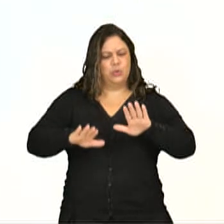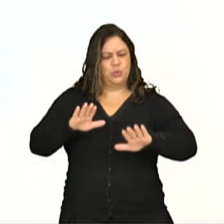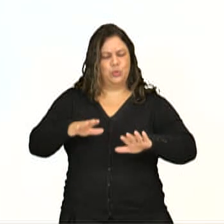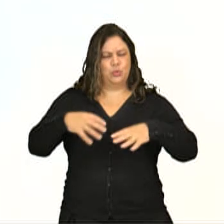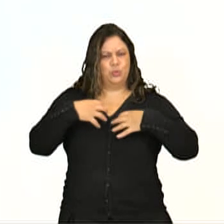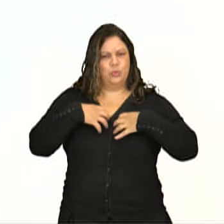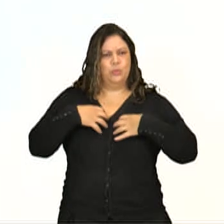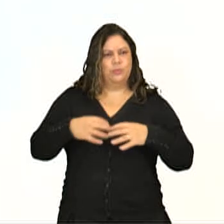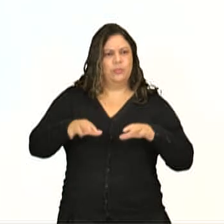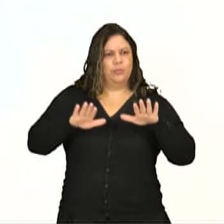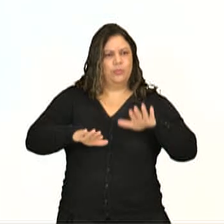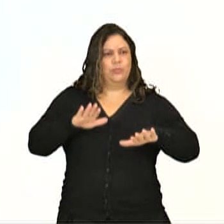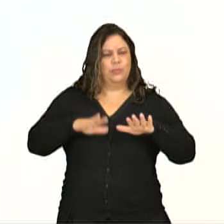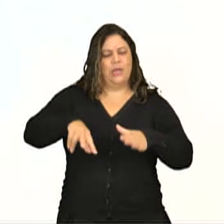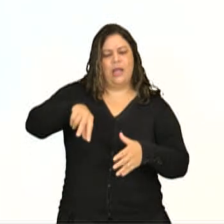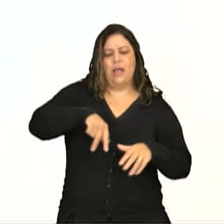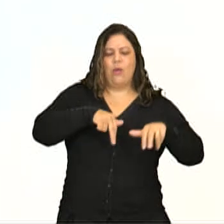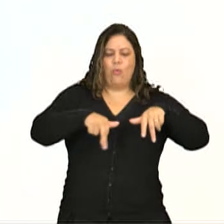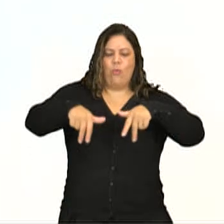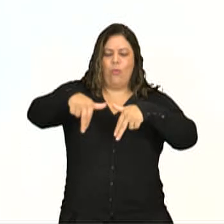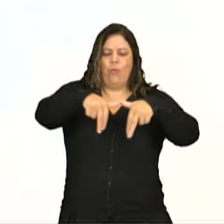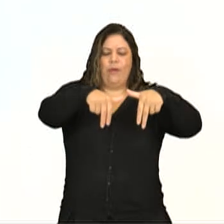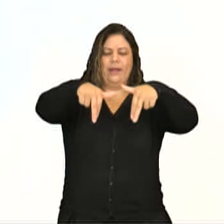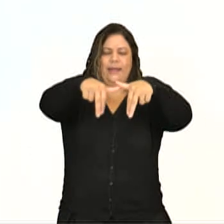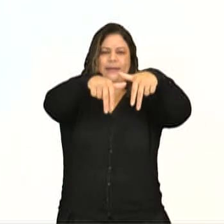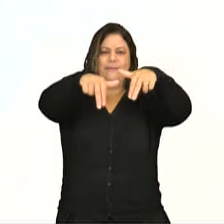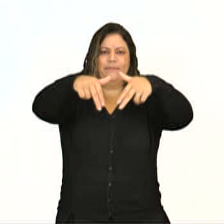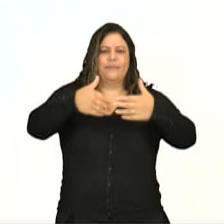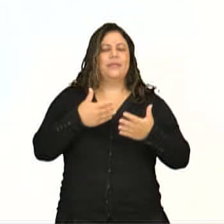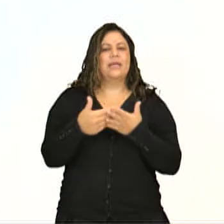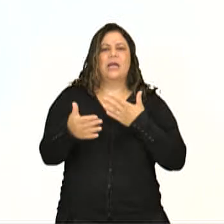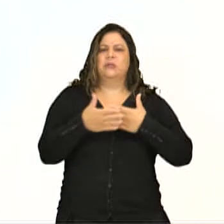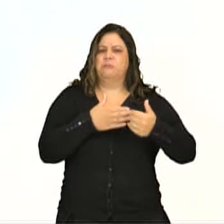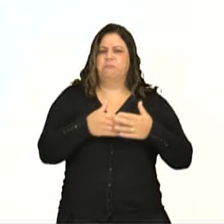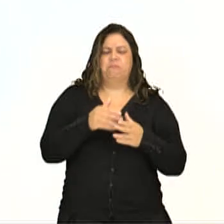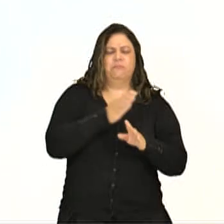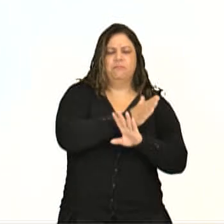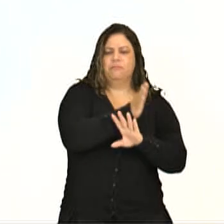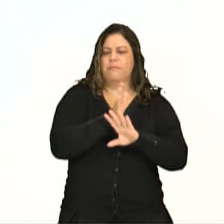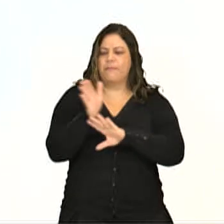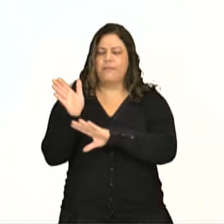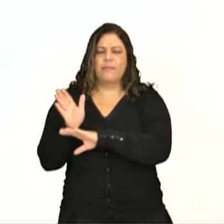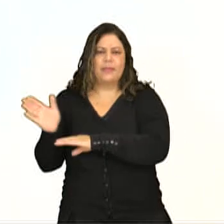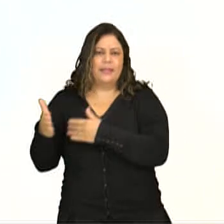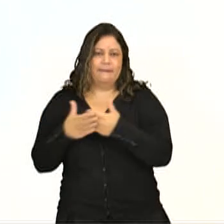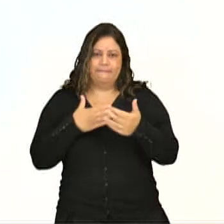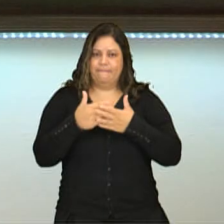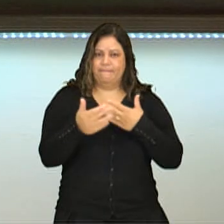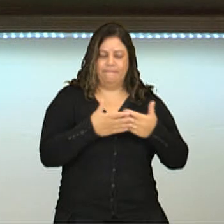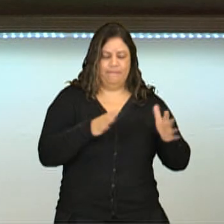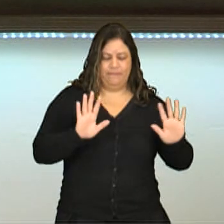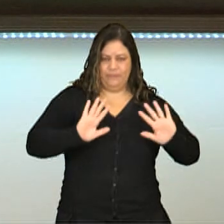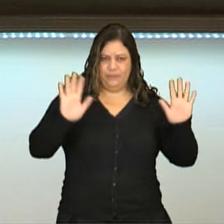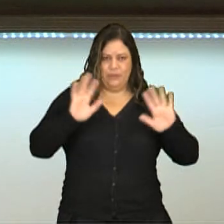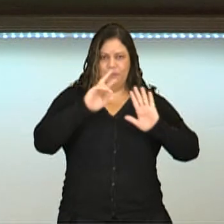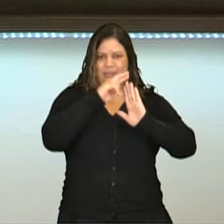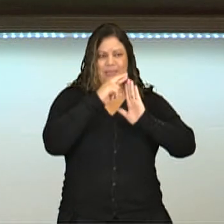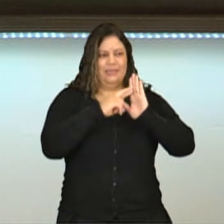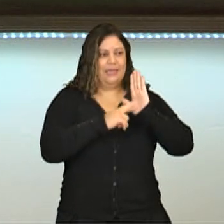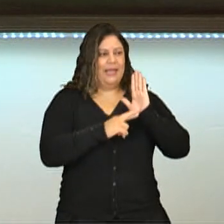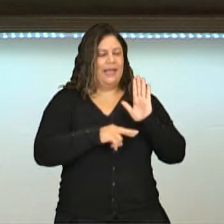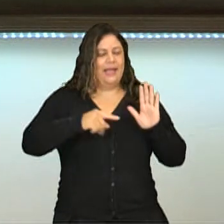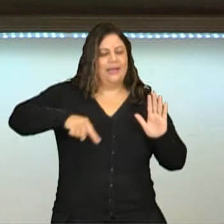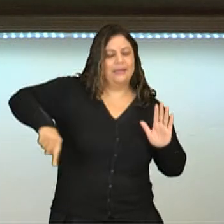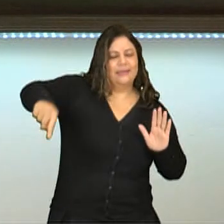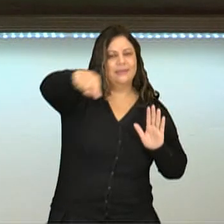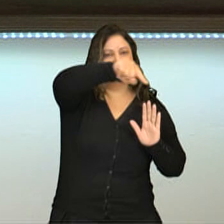que permite um caminhar em qualquer direção. Então eu não preciso girar no sentido horário ou anti-horário, eu não